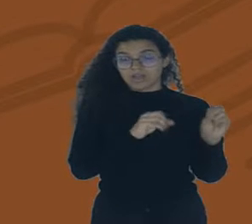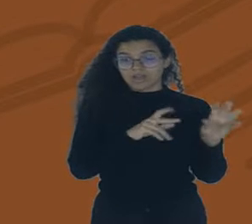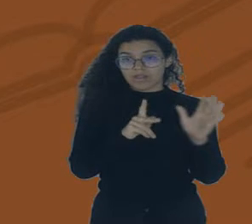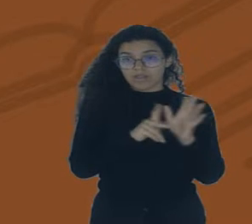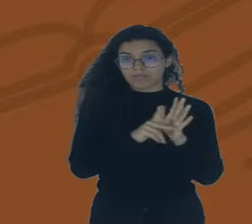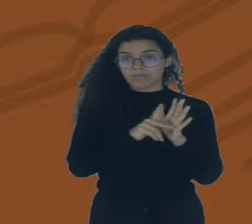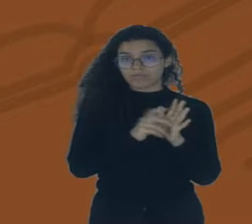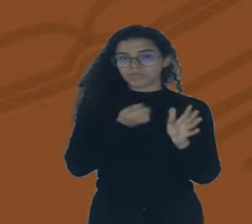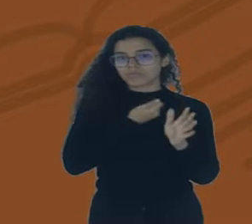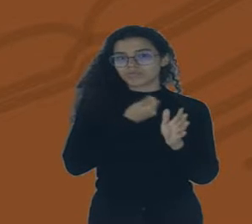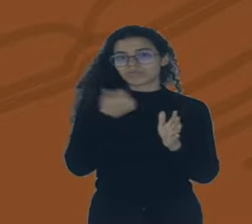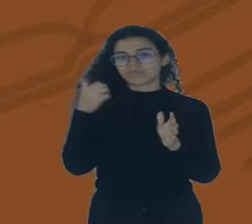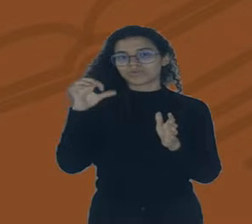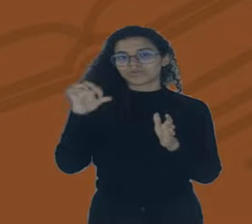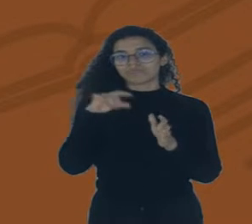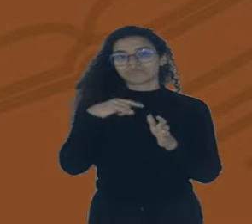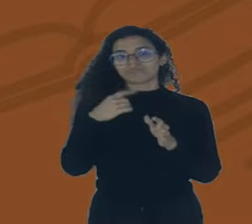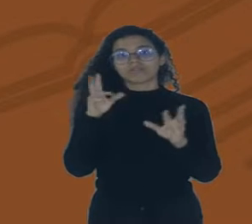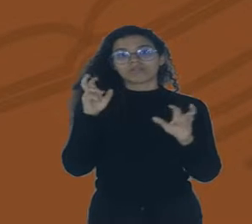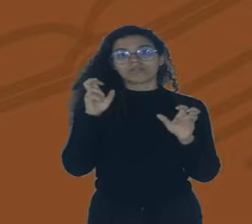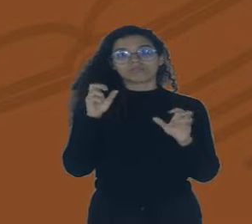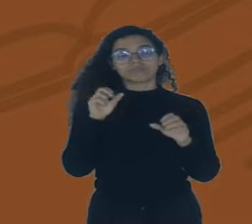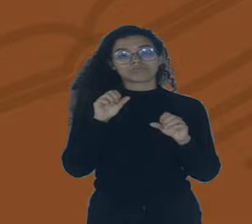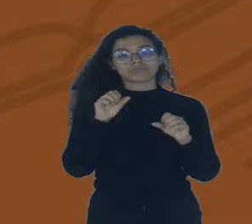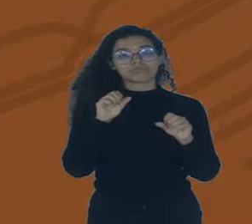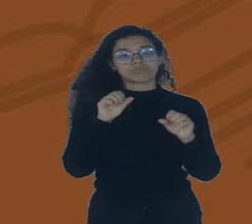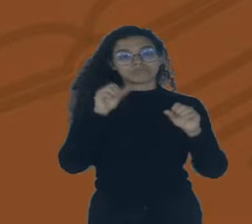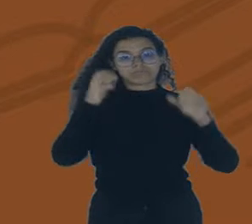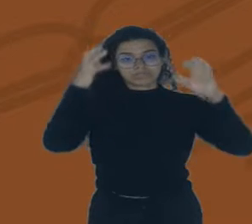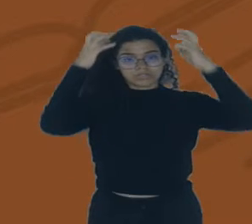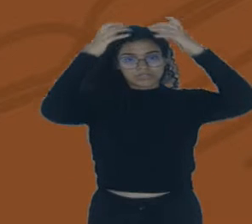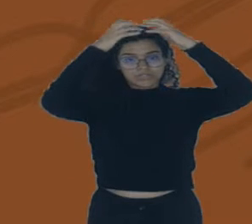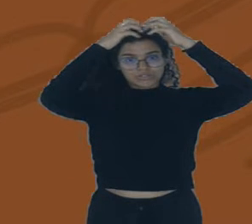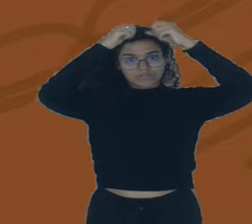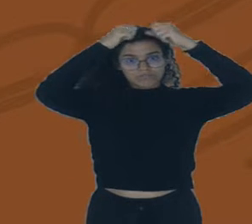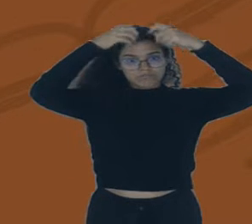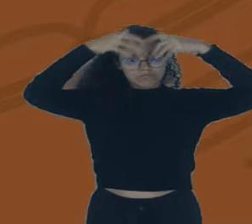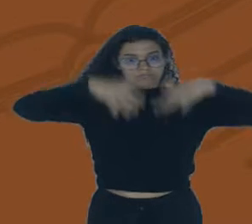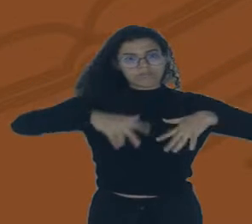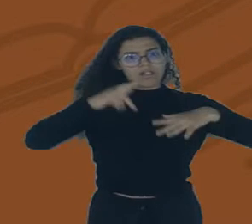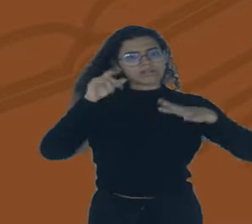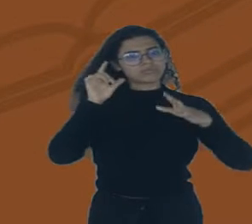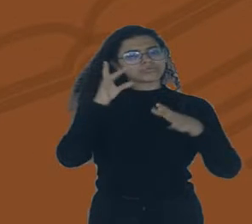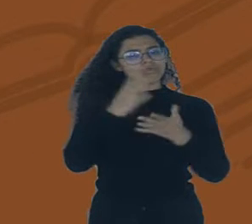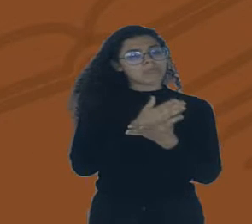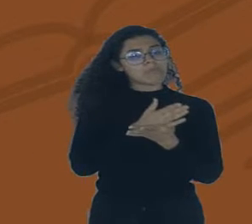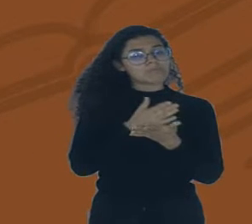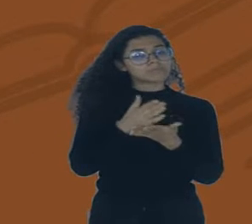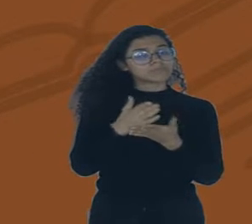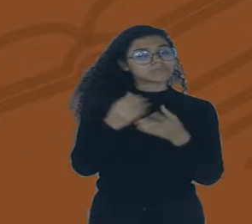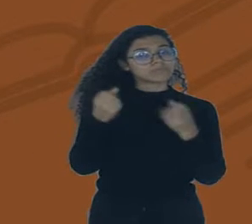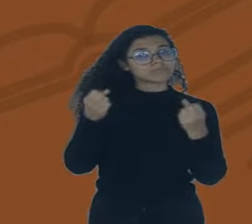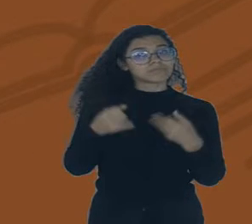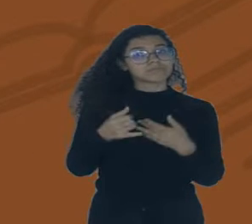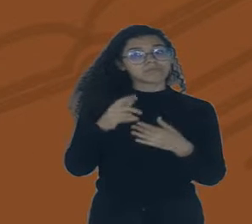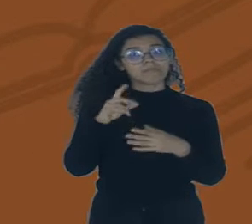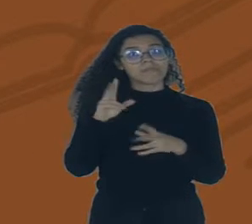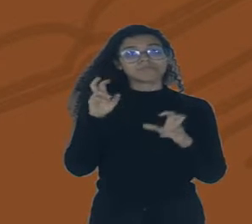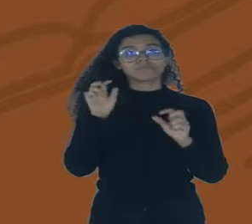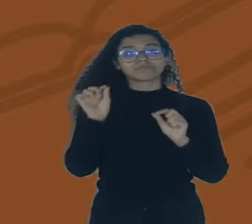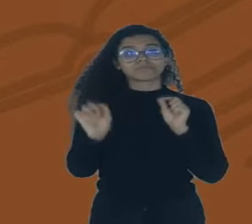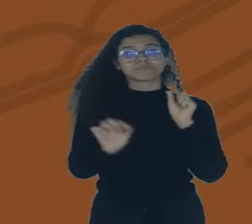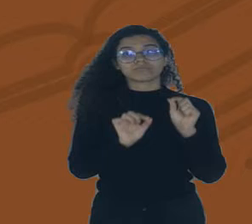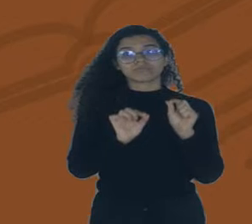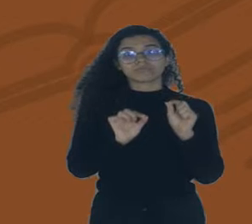número 19, falando sobre o sistema nervoso, que foi uma parte introdutória, nós vimos